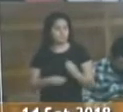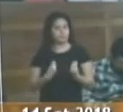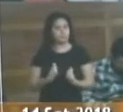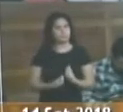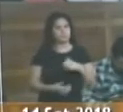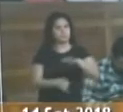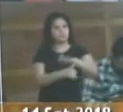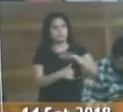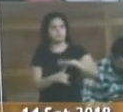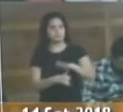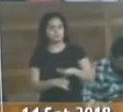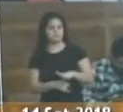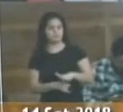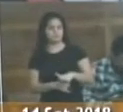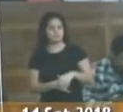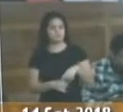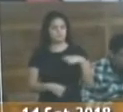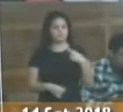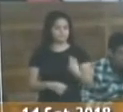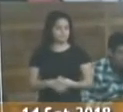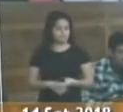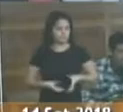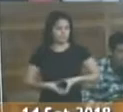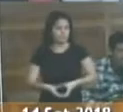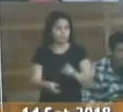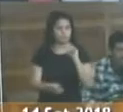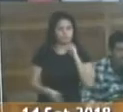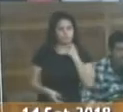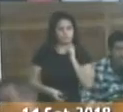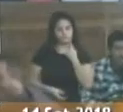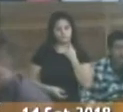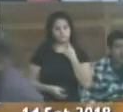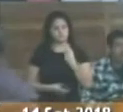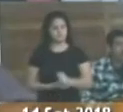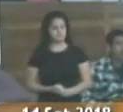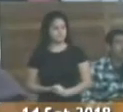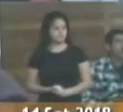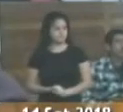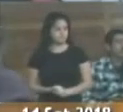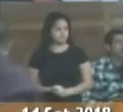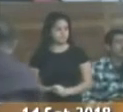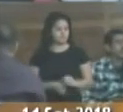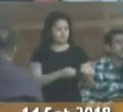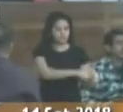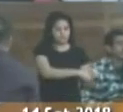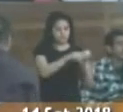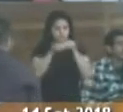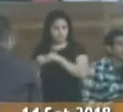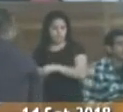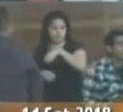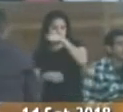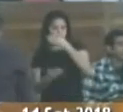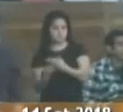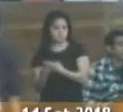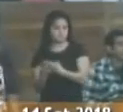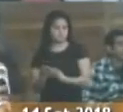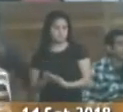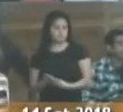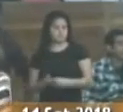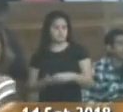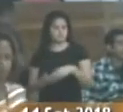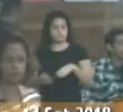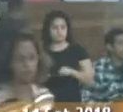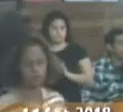energia elétrica, esgoto, gerenciamento de resíduo, transporte para a escola,